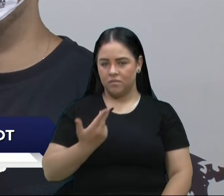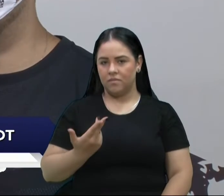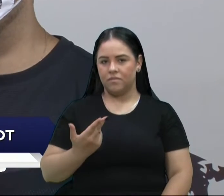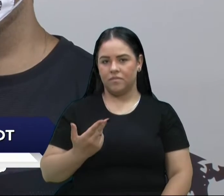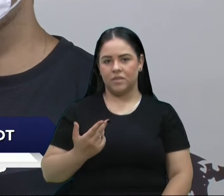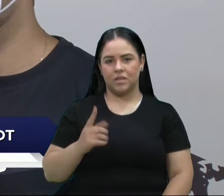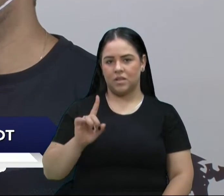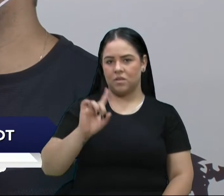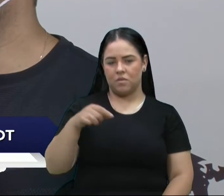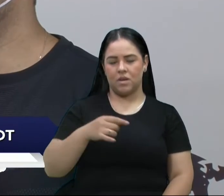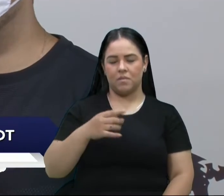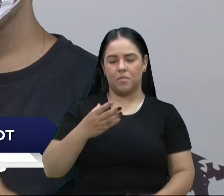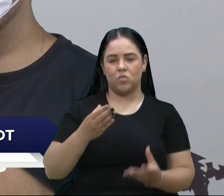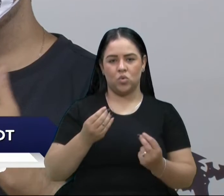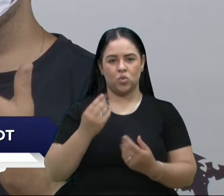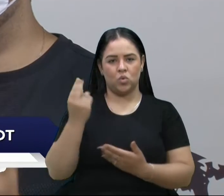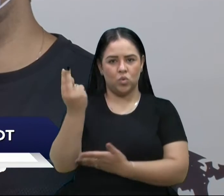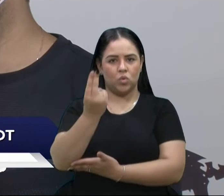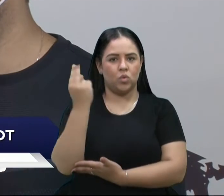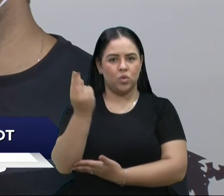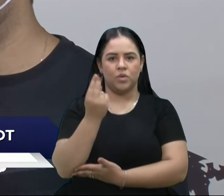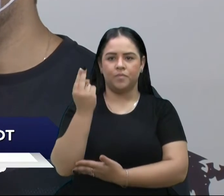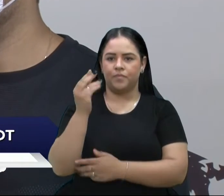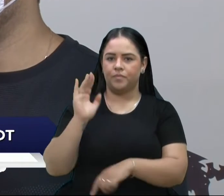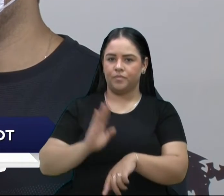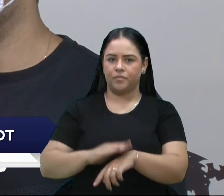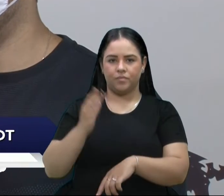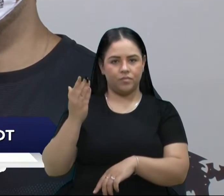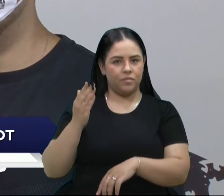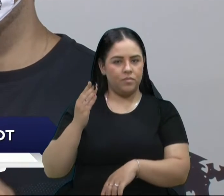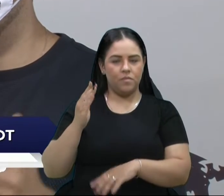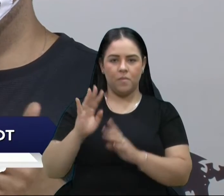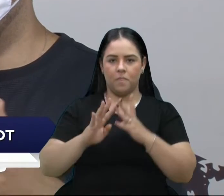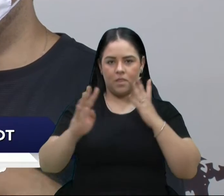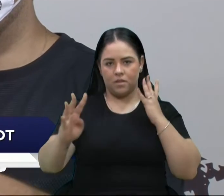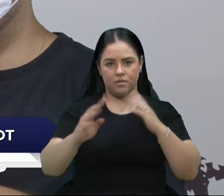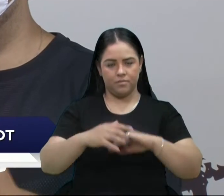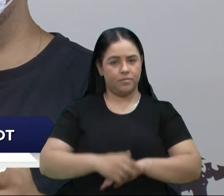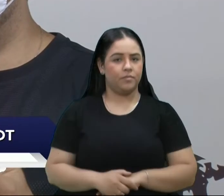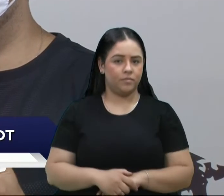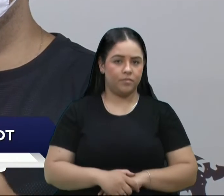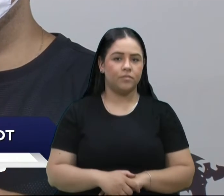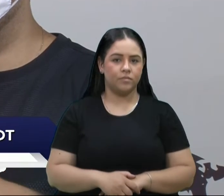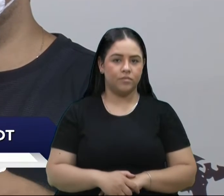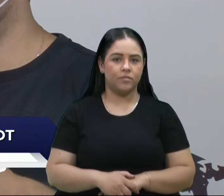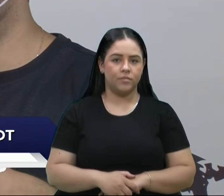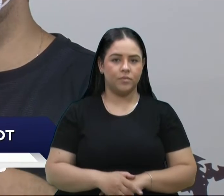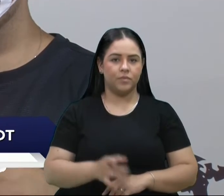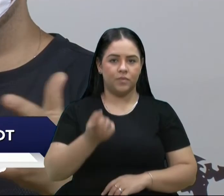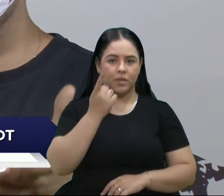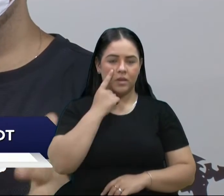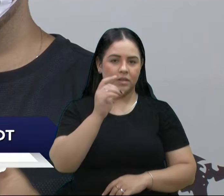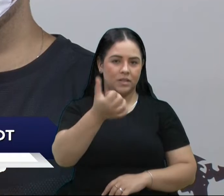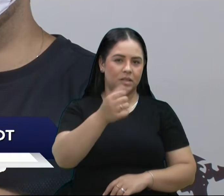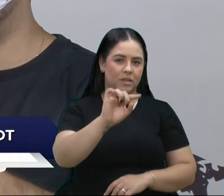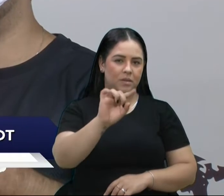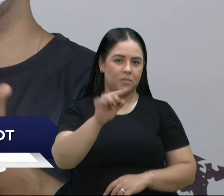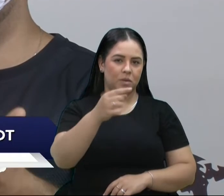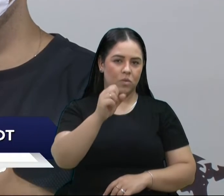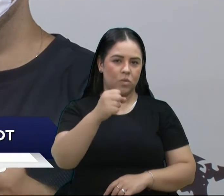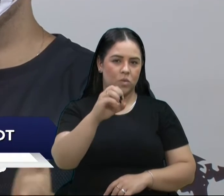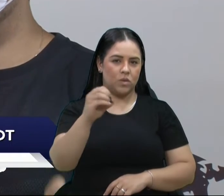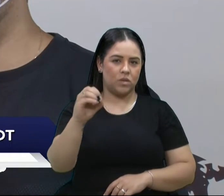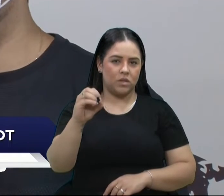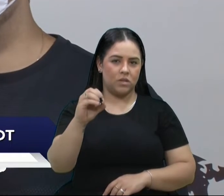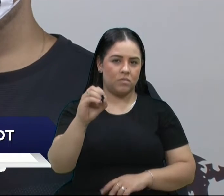complexidade, aquelas eletivas, então o número acentua ainda mais, né, a gravidade. Somando com 6.800 pessoas, com